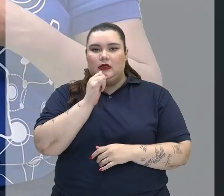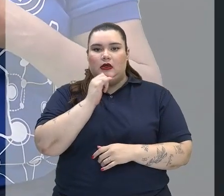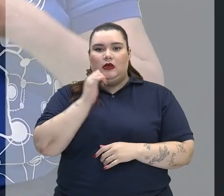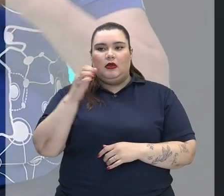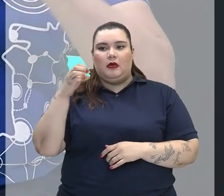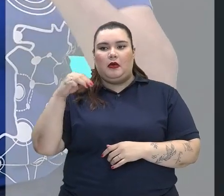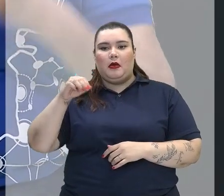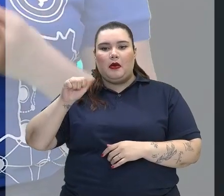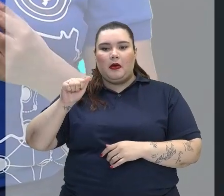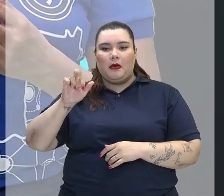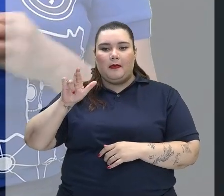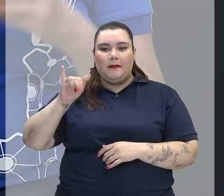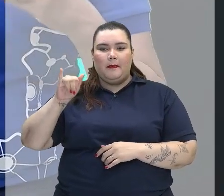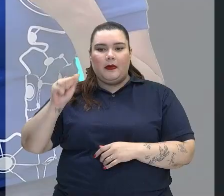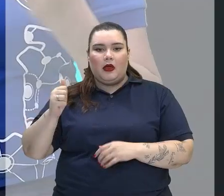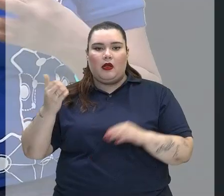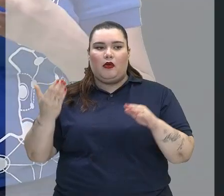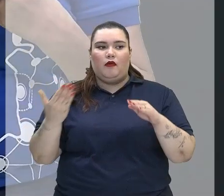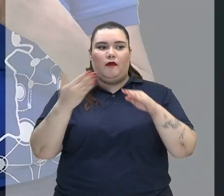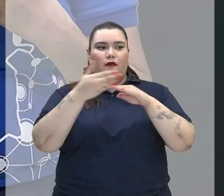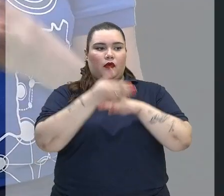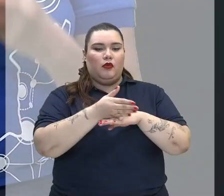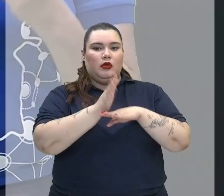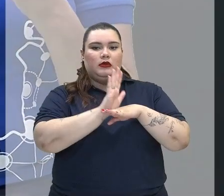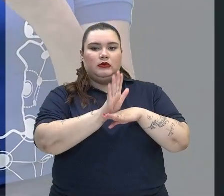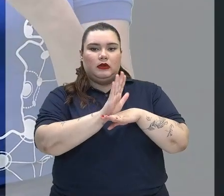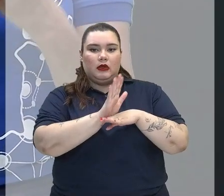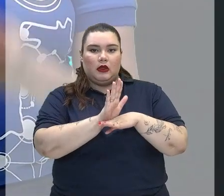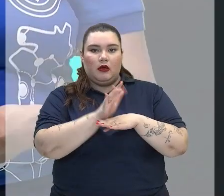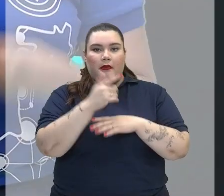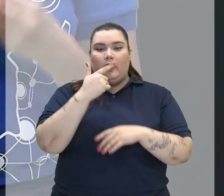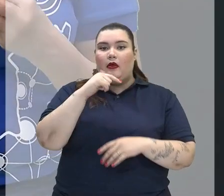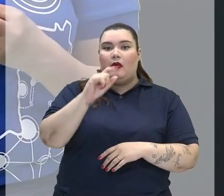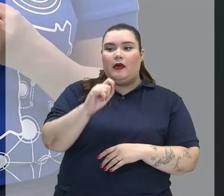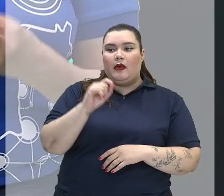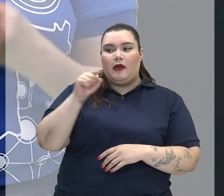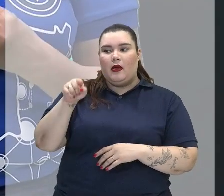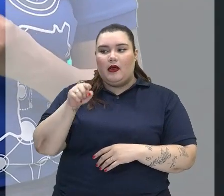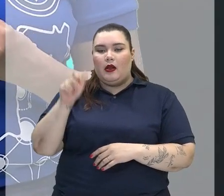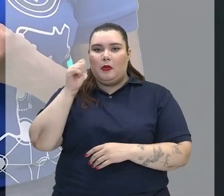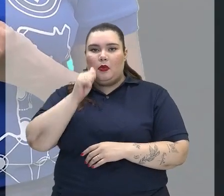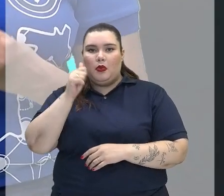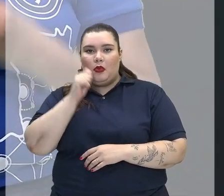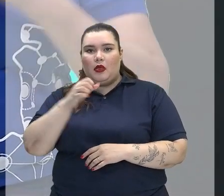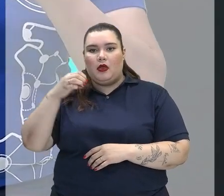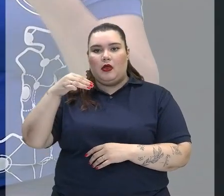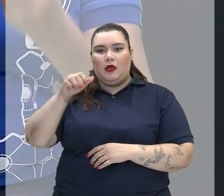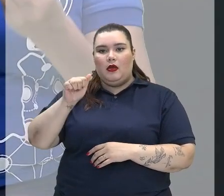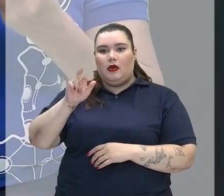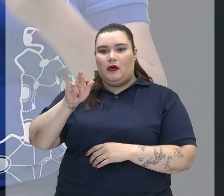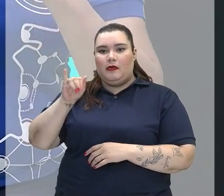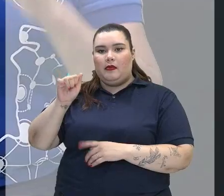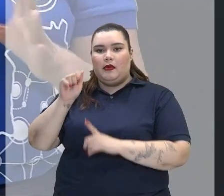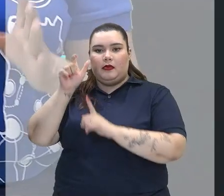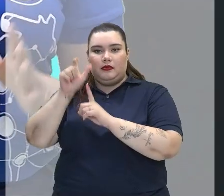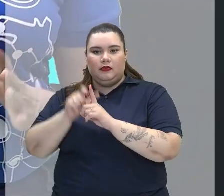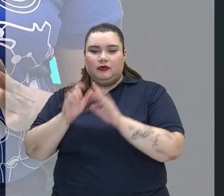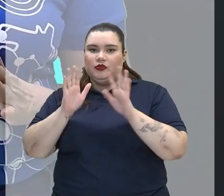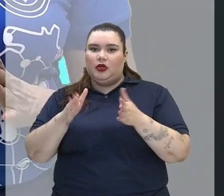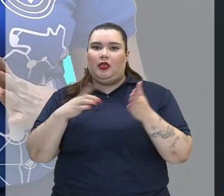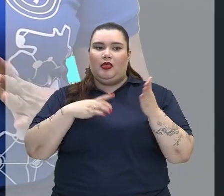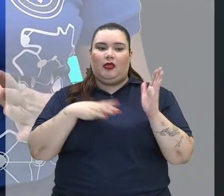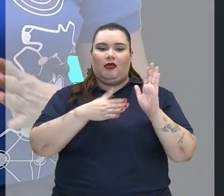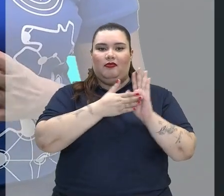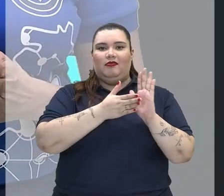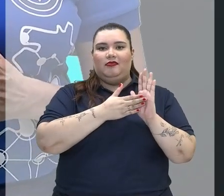ao cinema e tal. Quem foi ao cinema? A Maria, né? A personagem, quem é a personagem? A Maria. Então já está lá